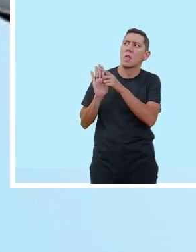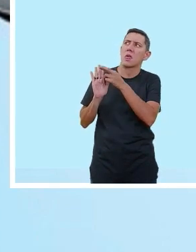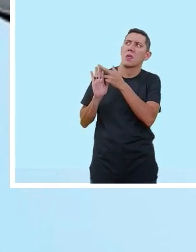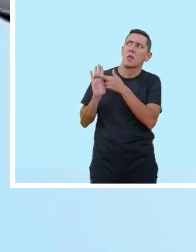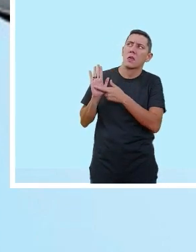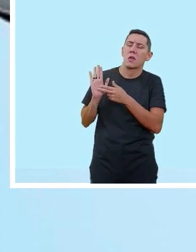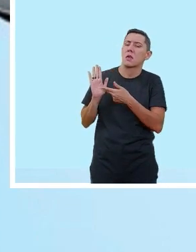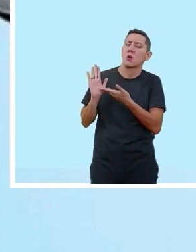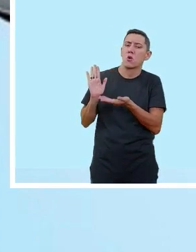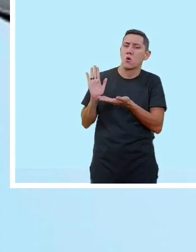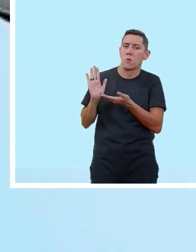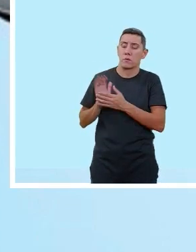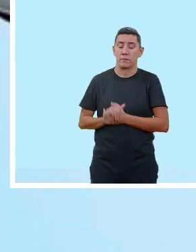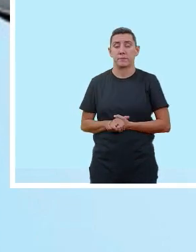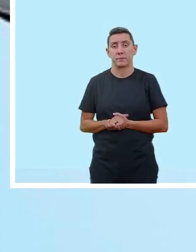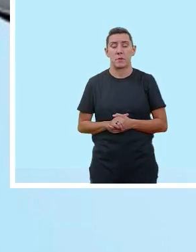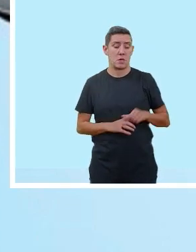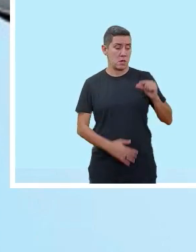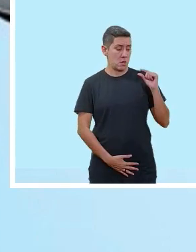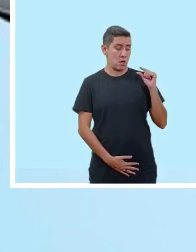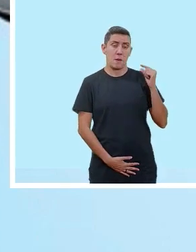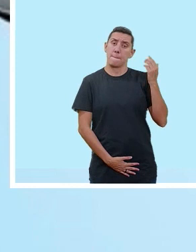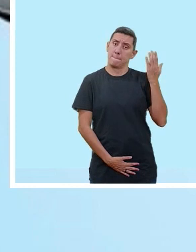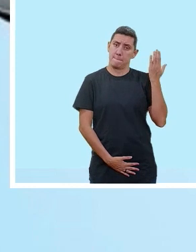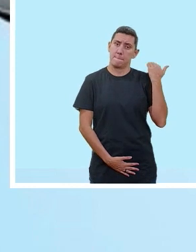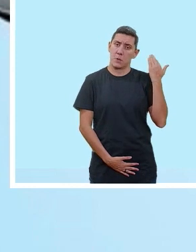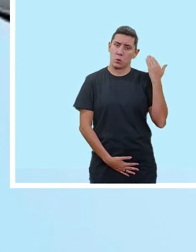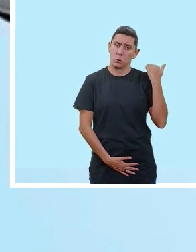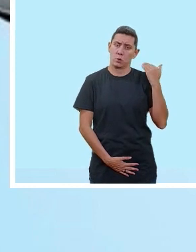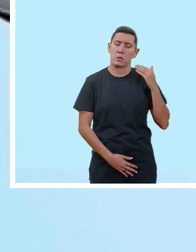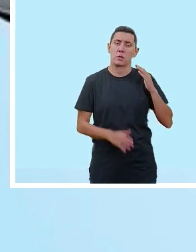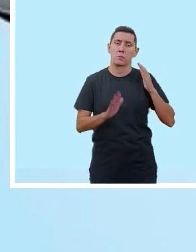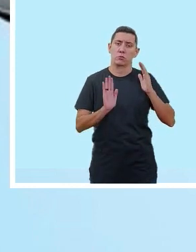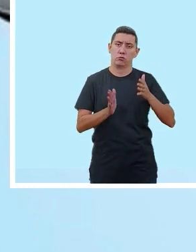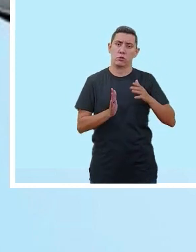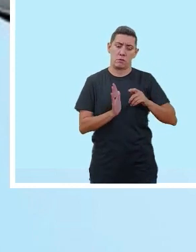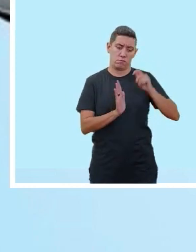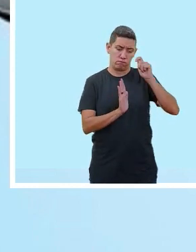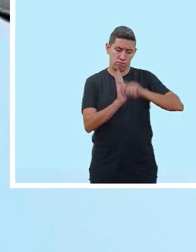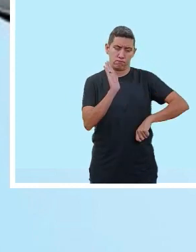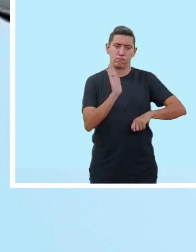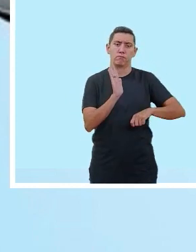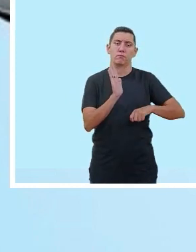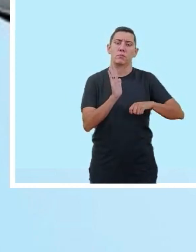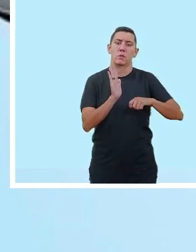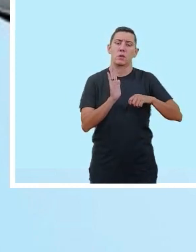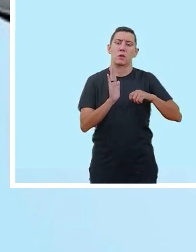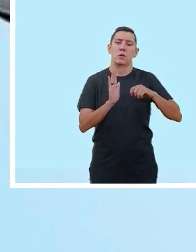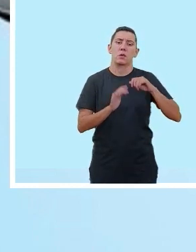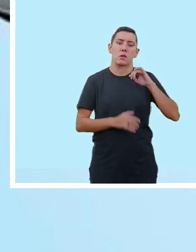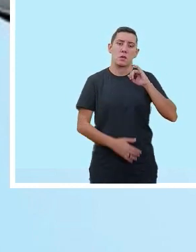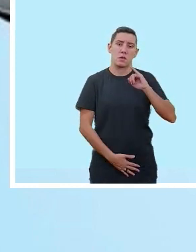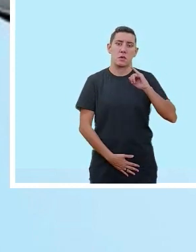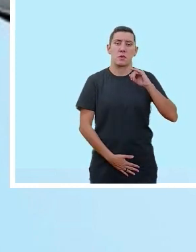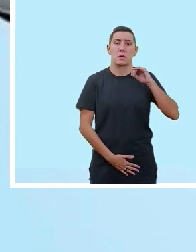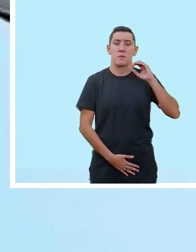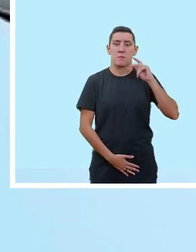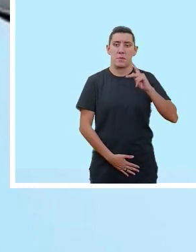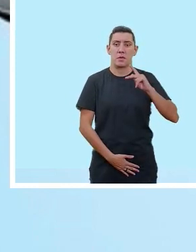inclusive recentemente, nós tivemos um novo relatório, né, do IPCC, que